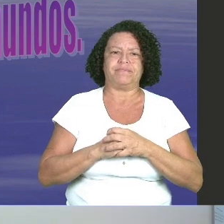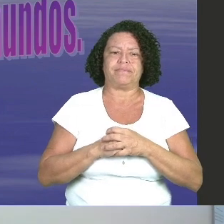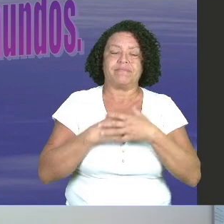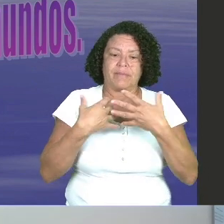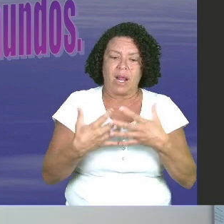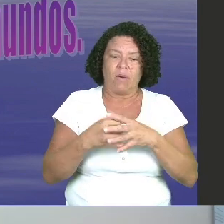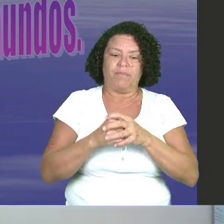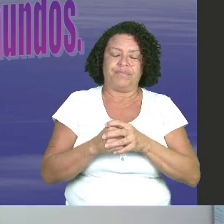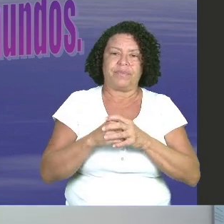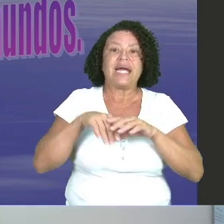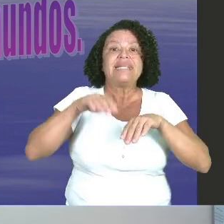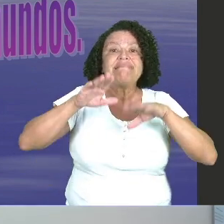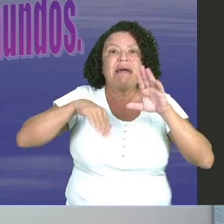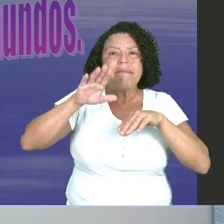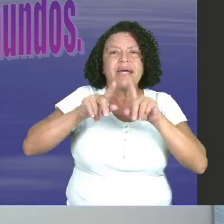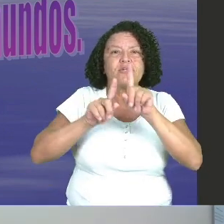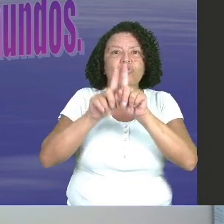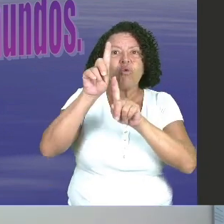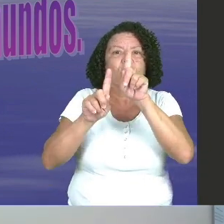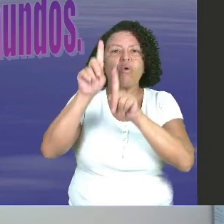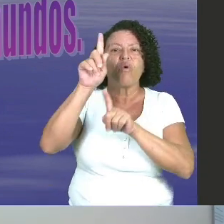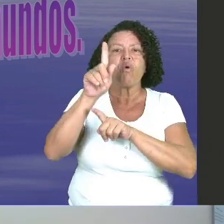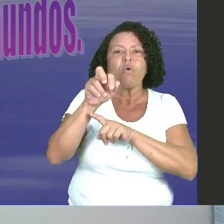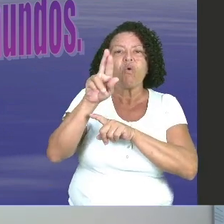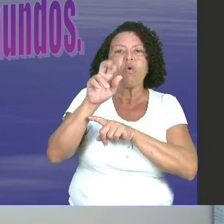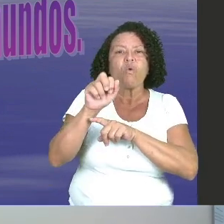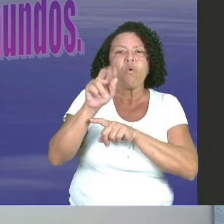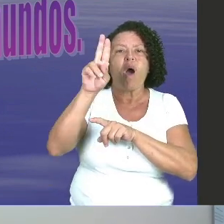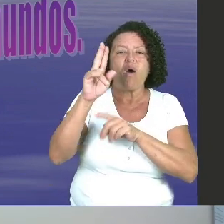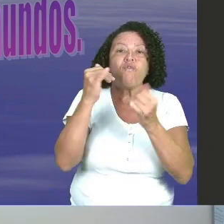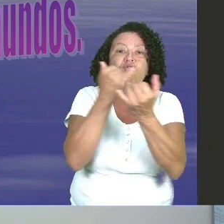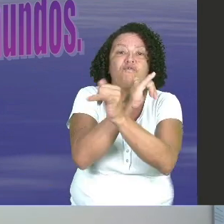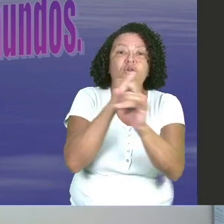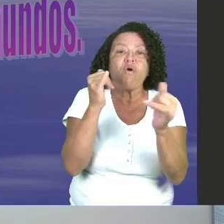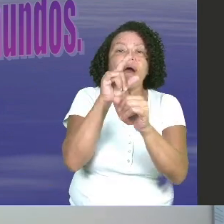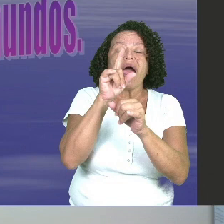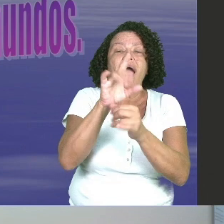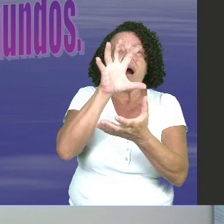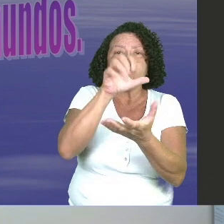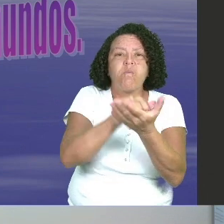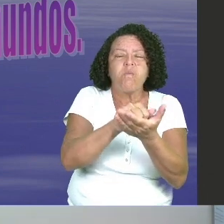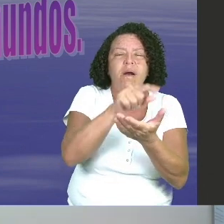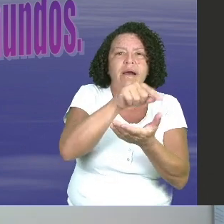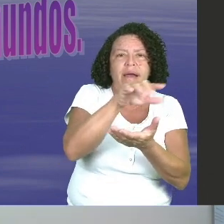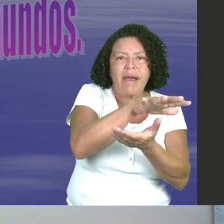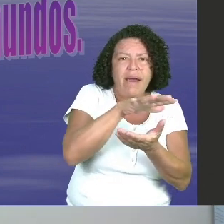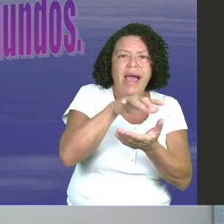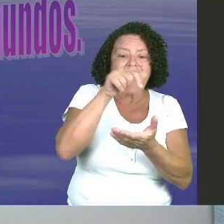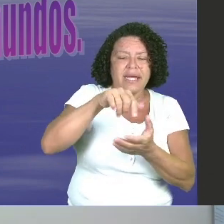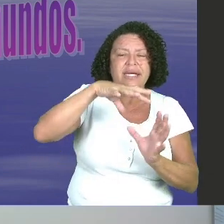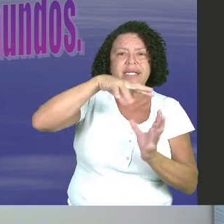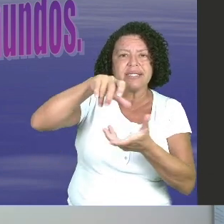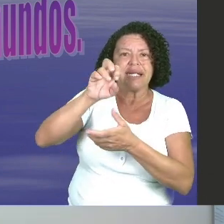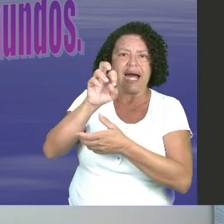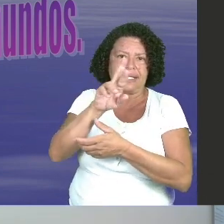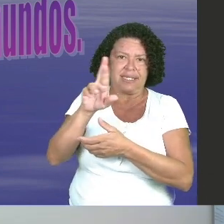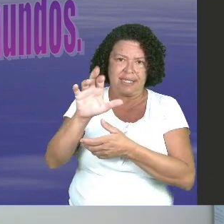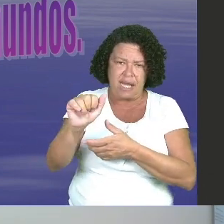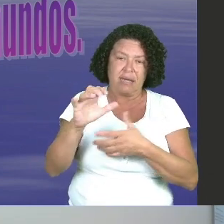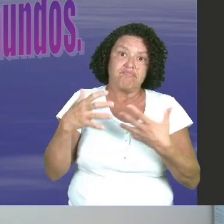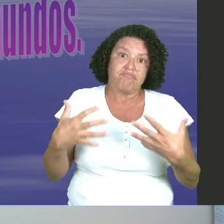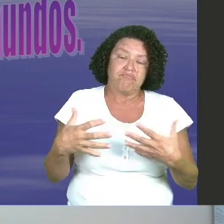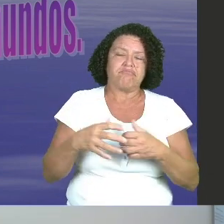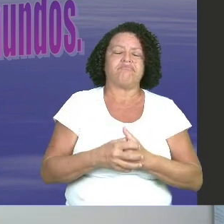Conforme o grau da evolução dos mundos, os fluidos serão mais ou menos eternizados que os da Terra.